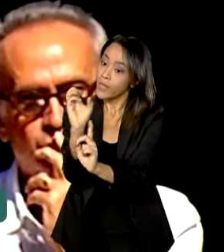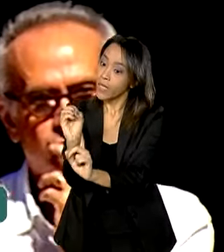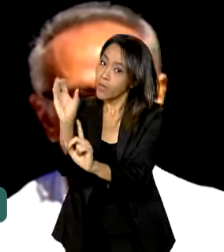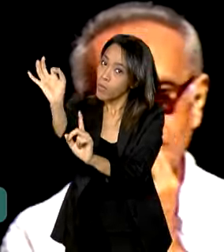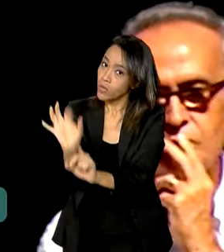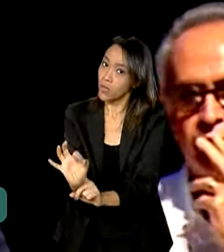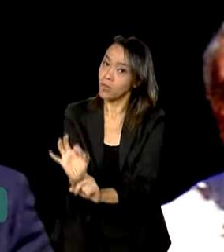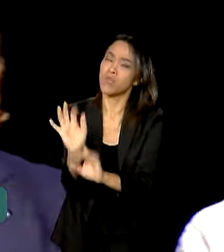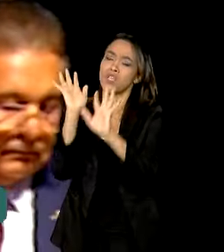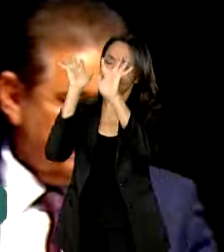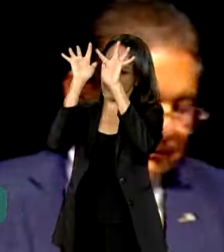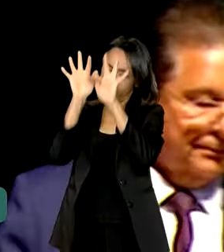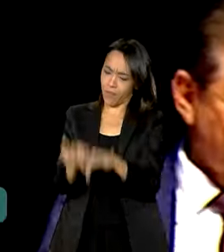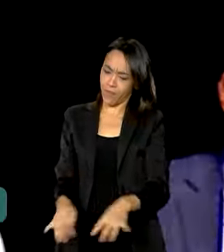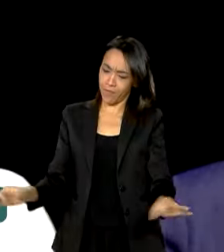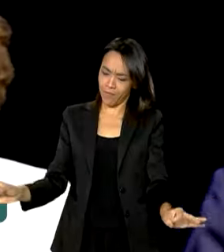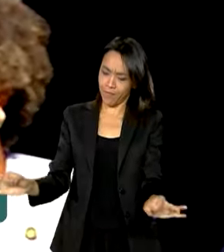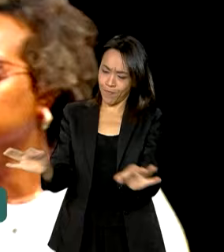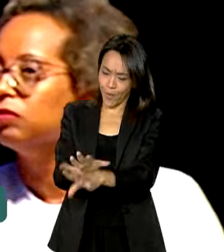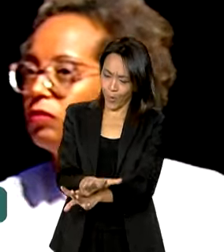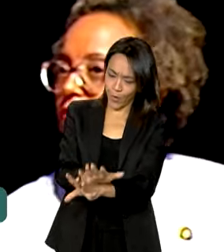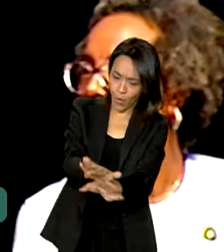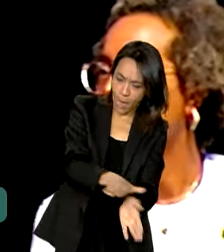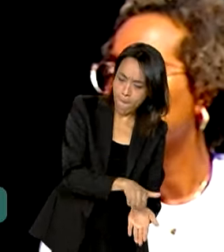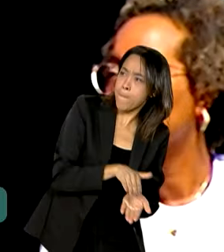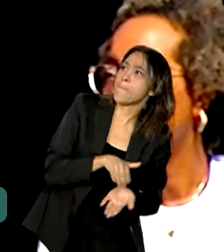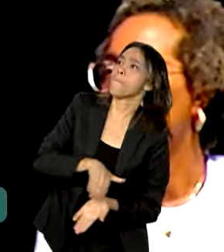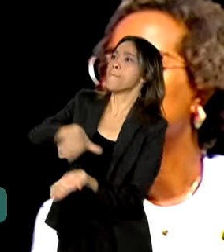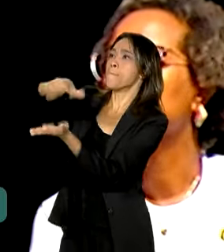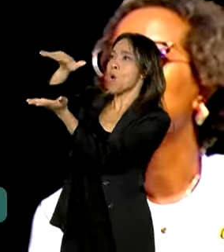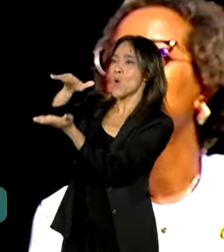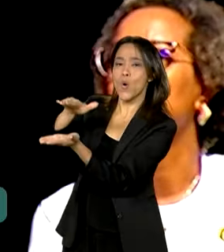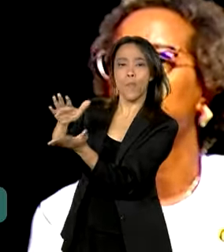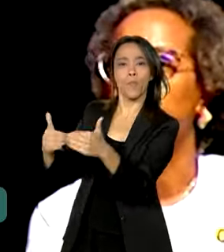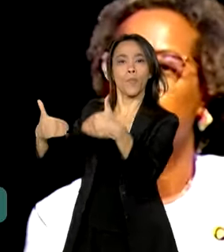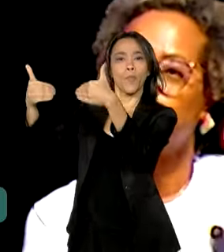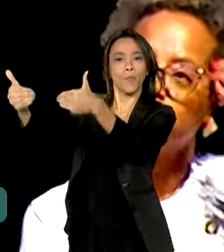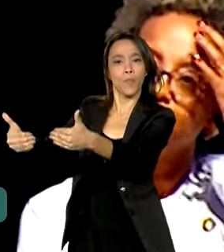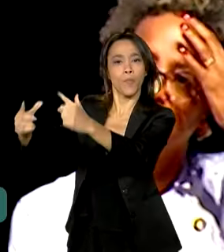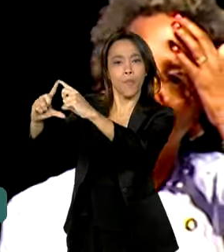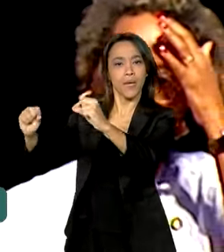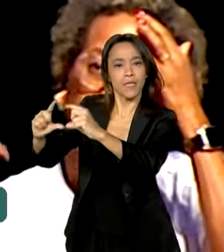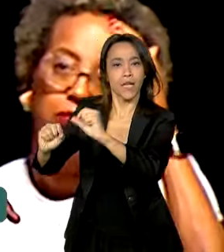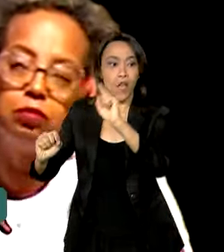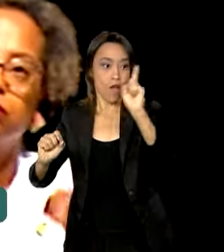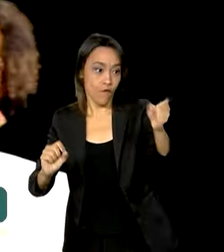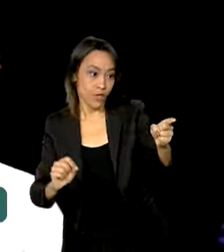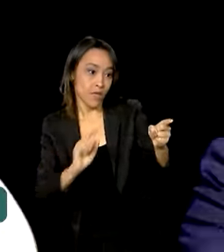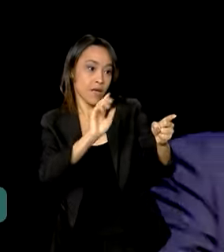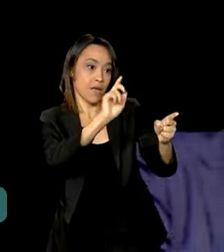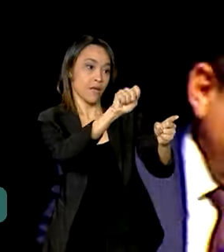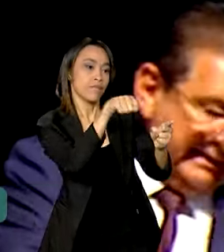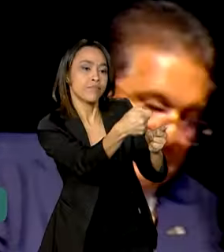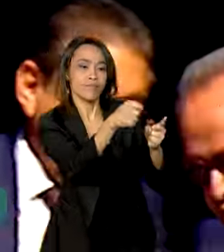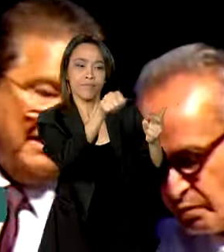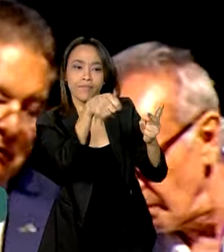do ano, quando o Roberto mandar lá a relação lá para o Ministério, e que o João, a Maria, o Carlos, todo mundo passou de